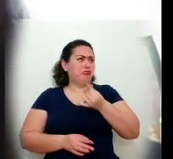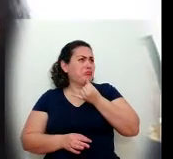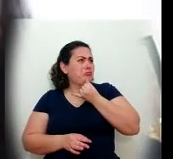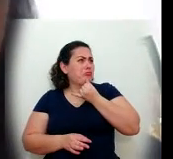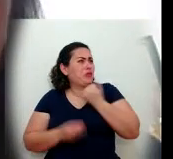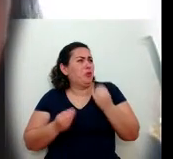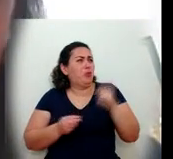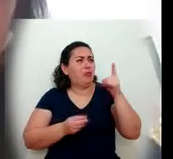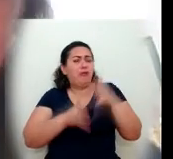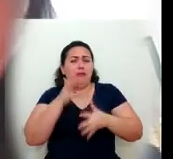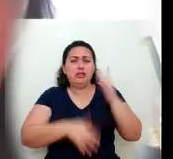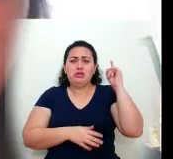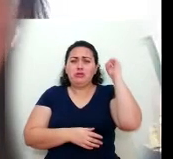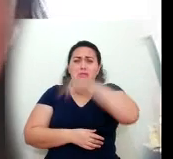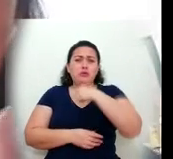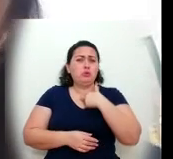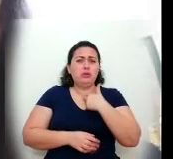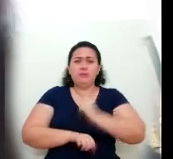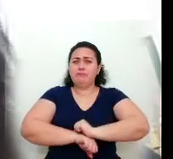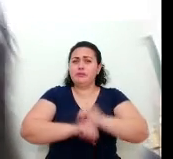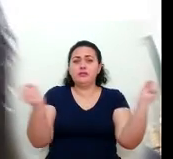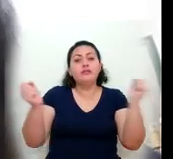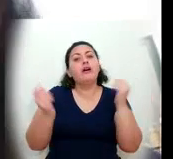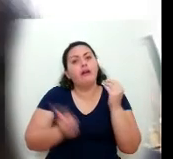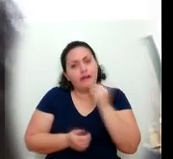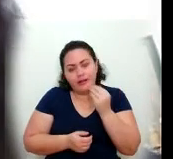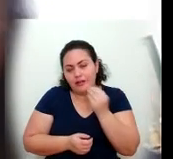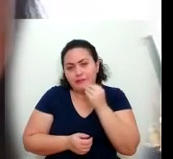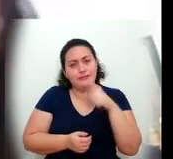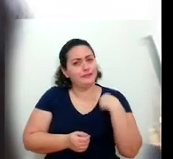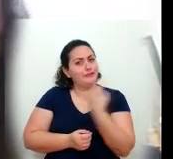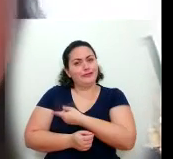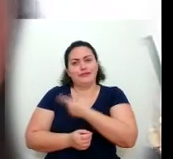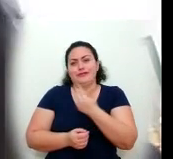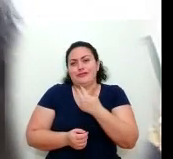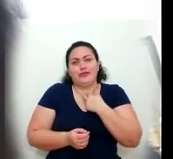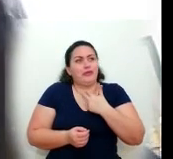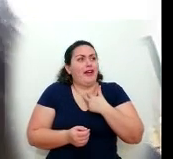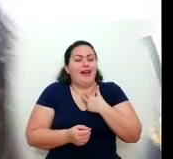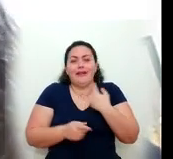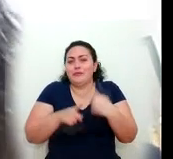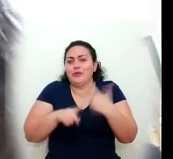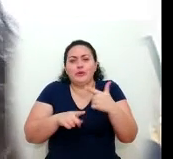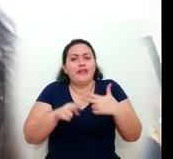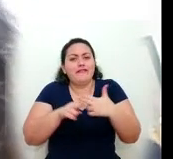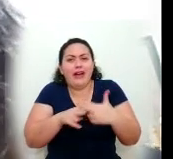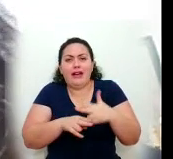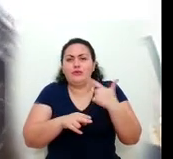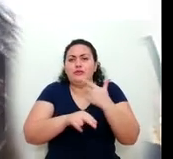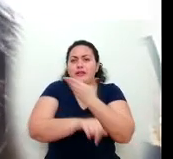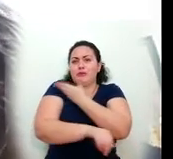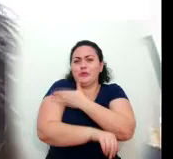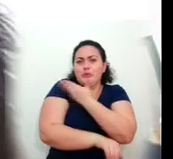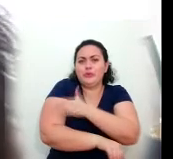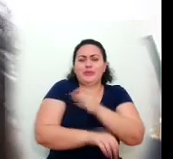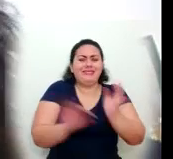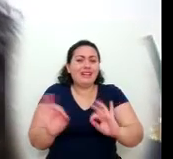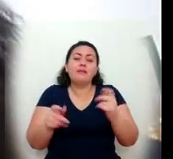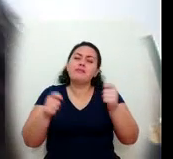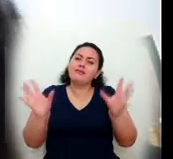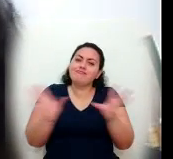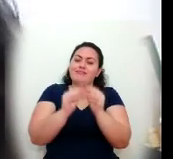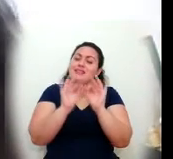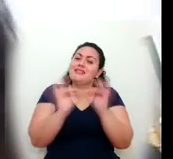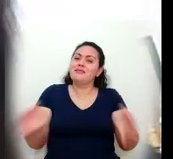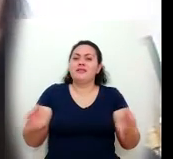é super complexo, né? A gente não tem aquele monte de facas e técnicas, né, de corte, então a gente tem que também simplificar, assim.